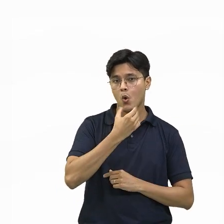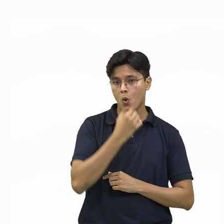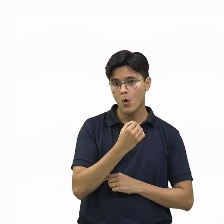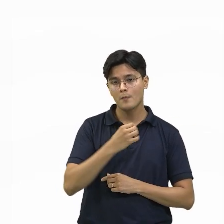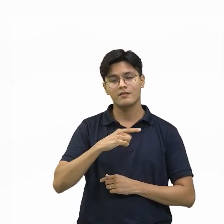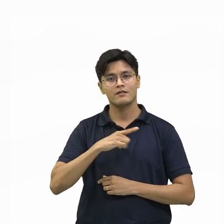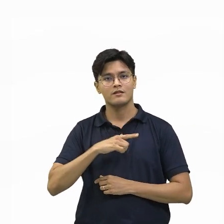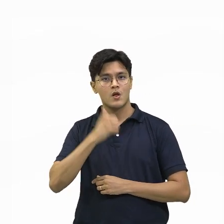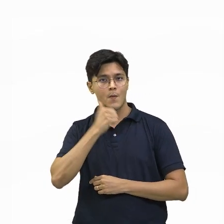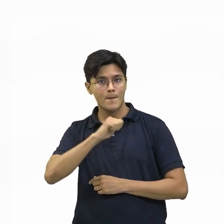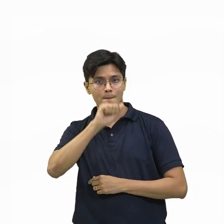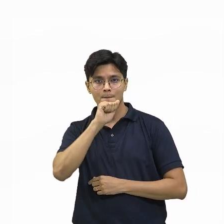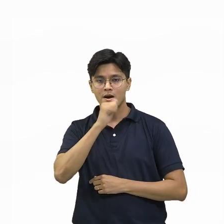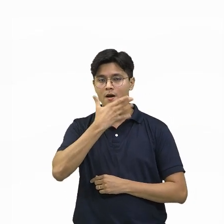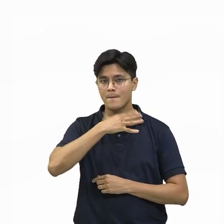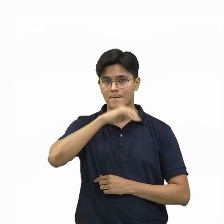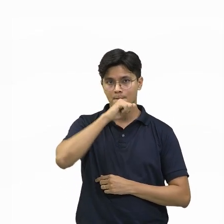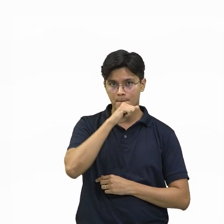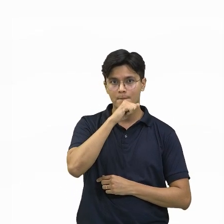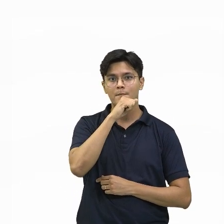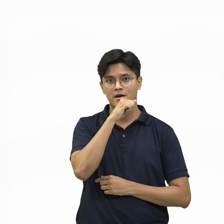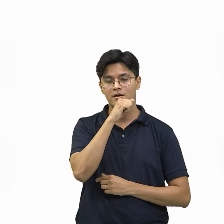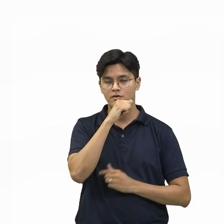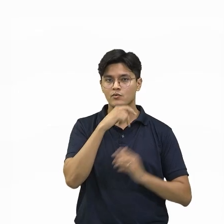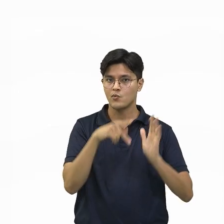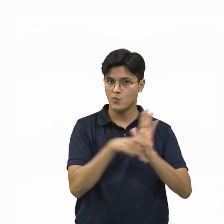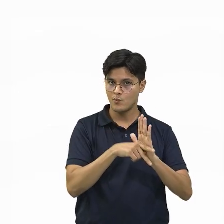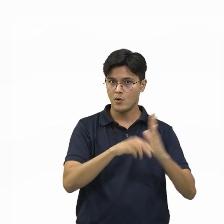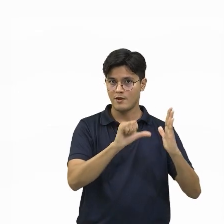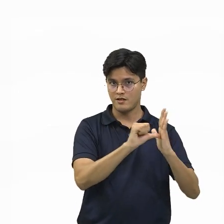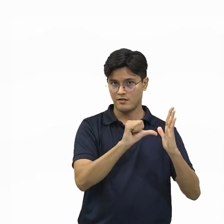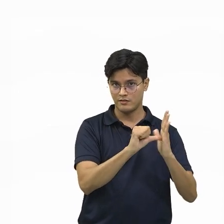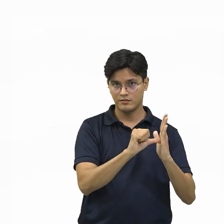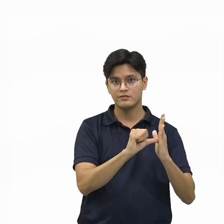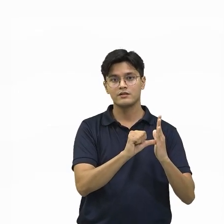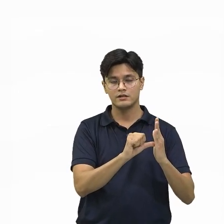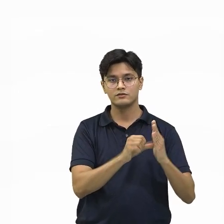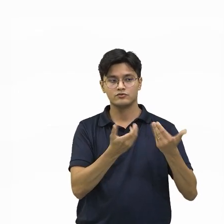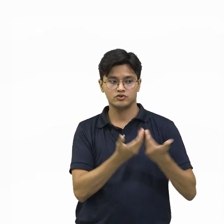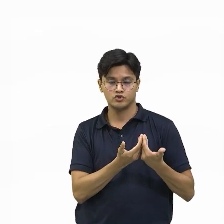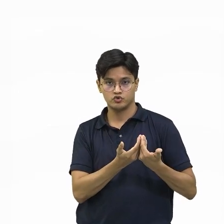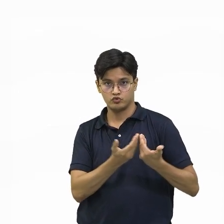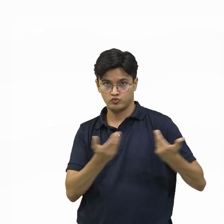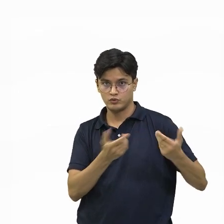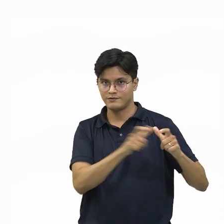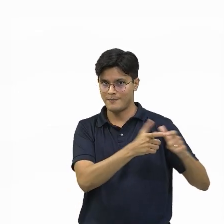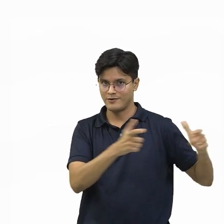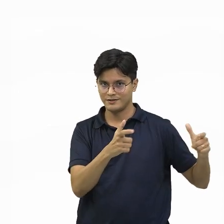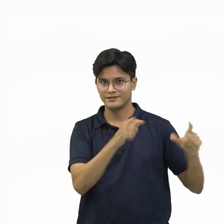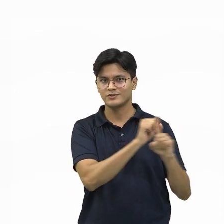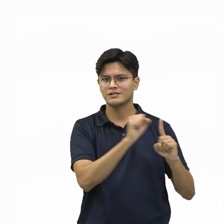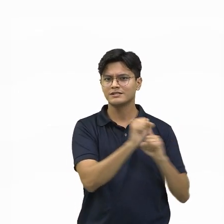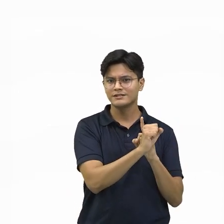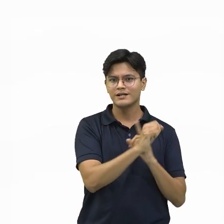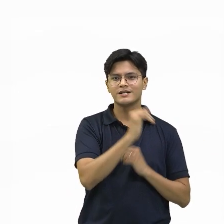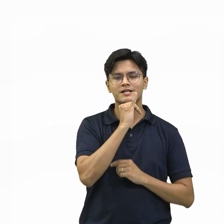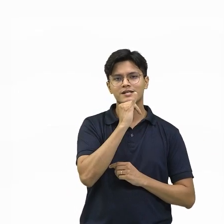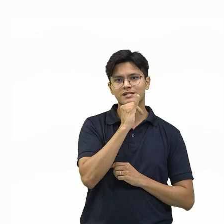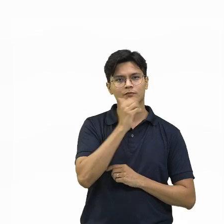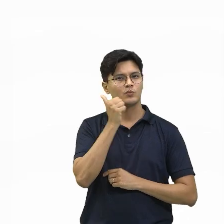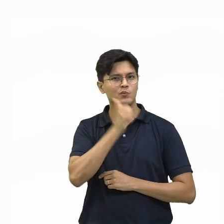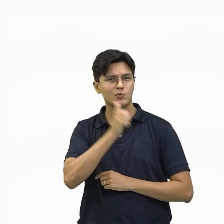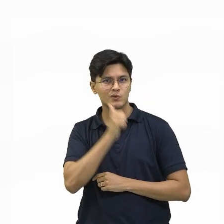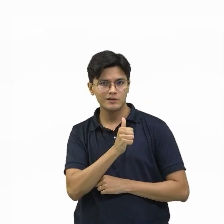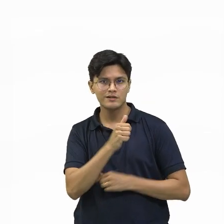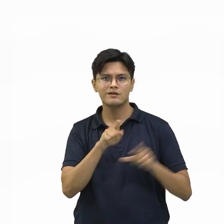e mãe ateniense, tá? Excluindo uma grande parcela da sociedade, como as mulheres,